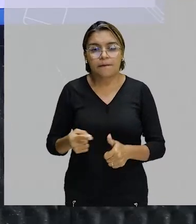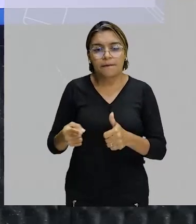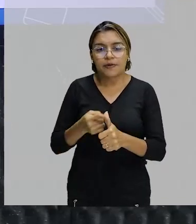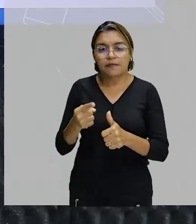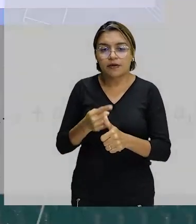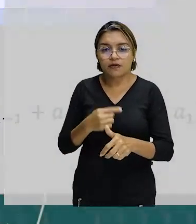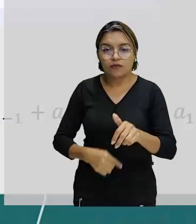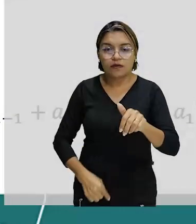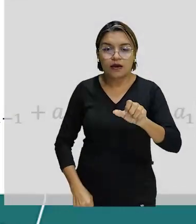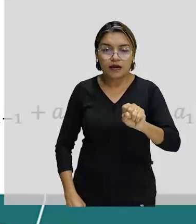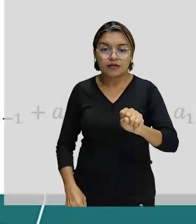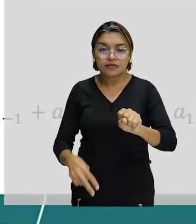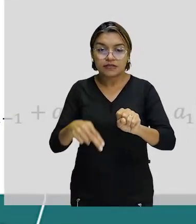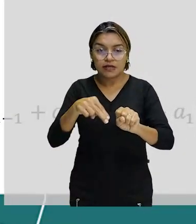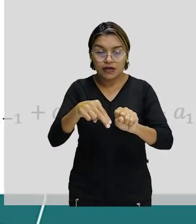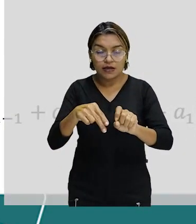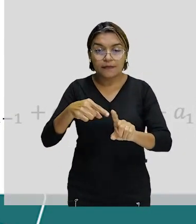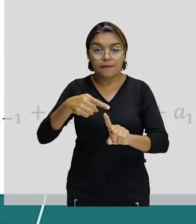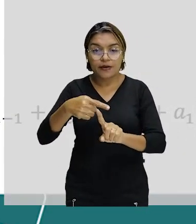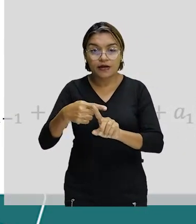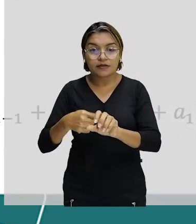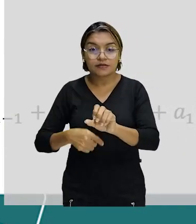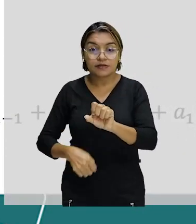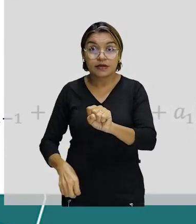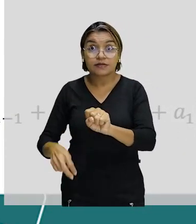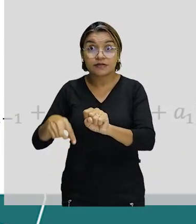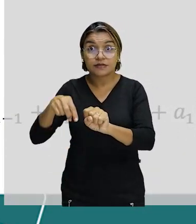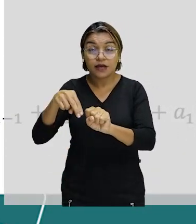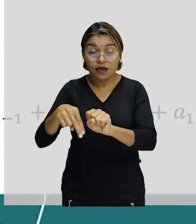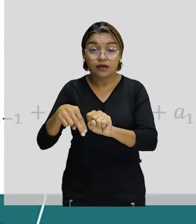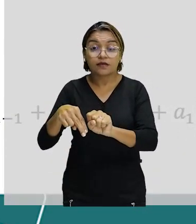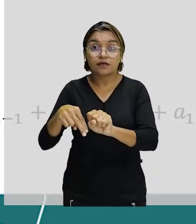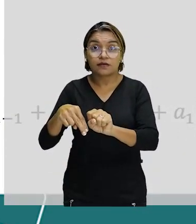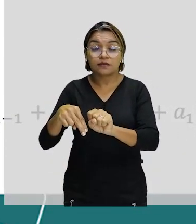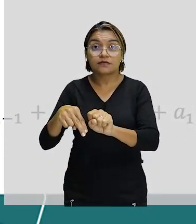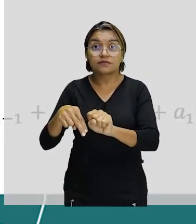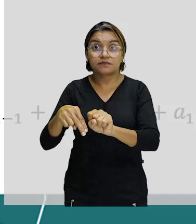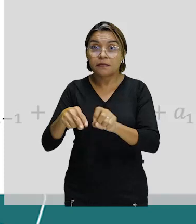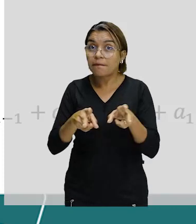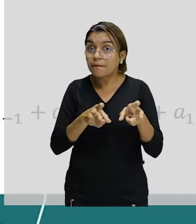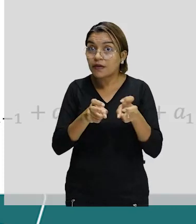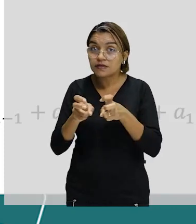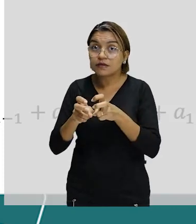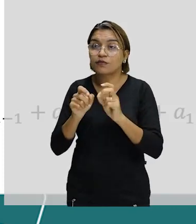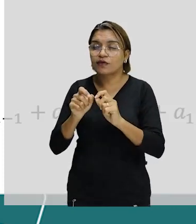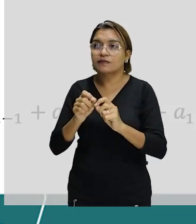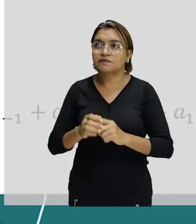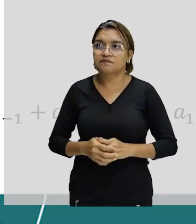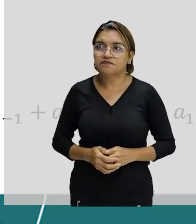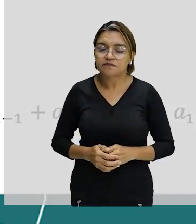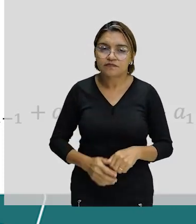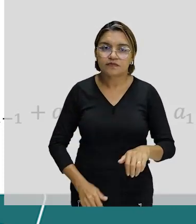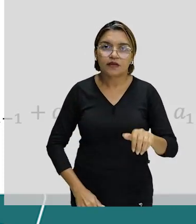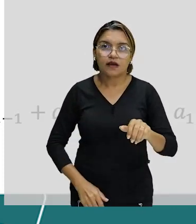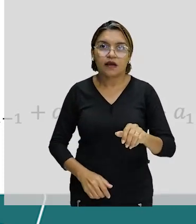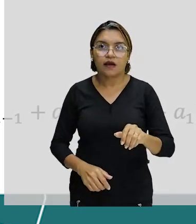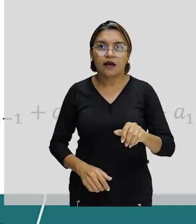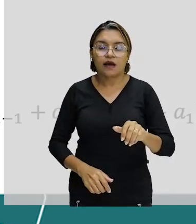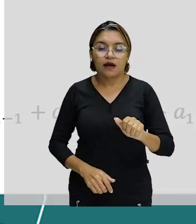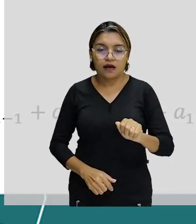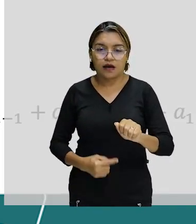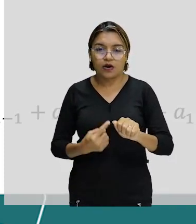mais SN, significa dizer que eu vou ter duas vezes SN. E, perceba, olha só, A1 mais